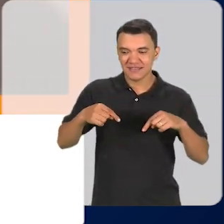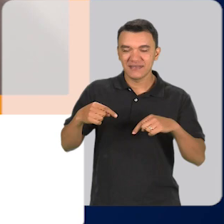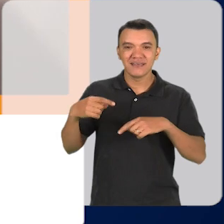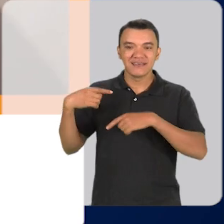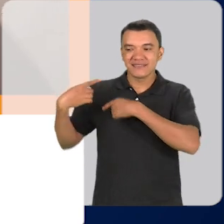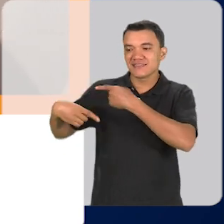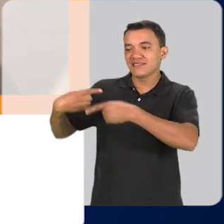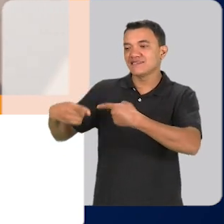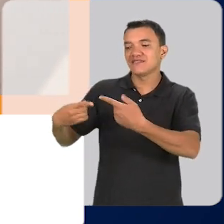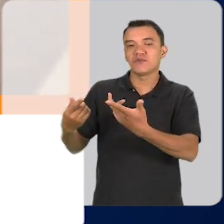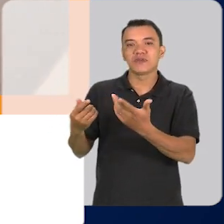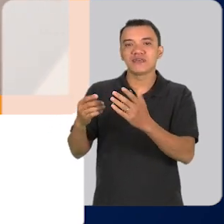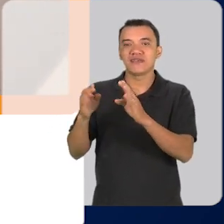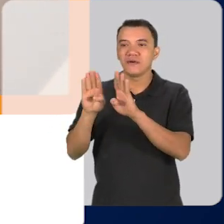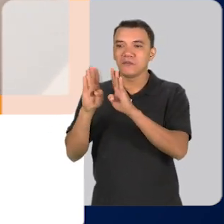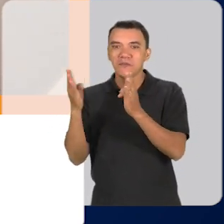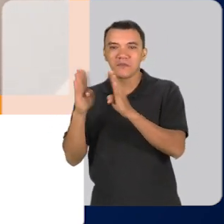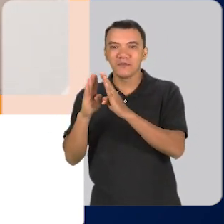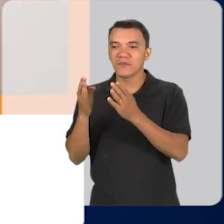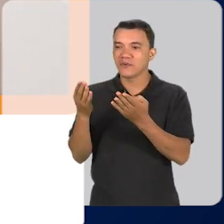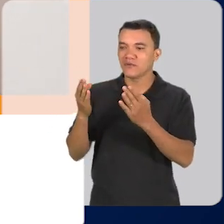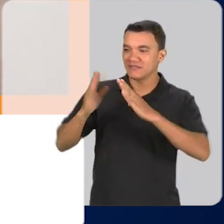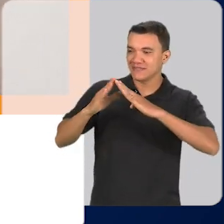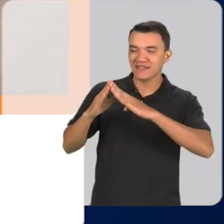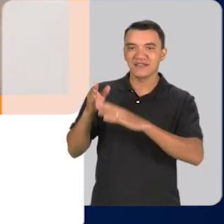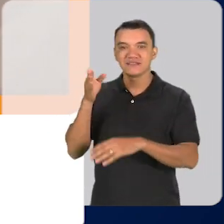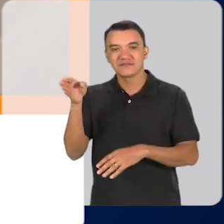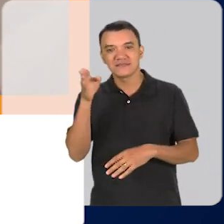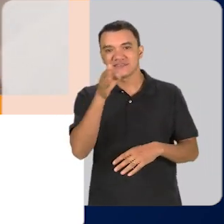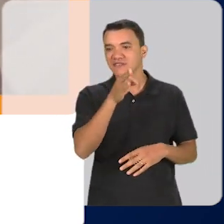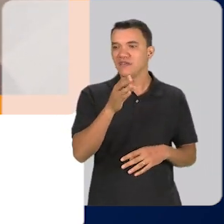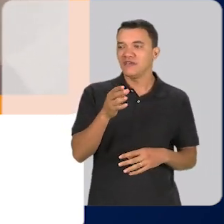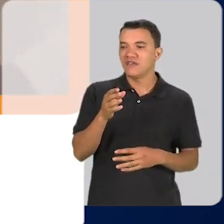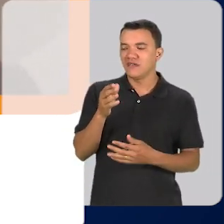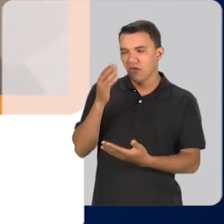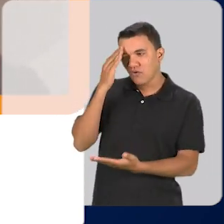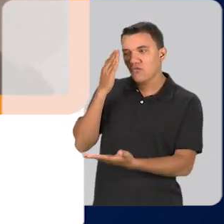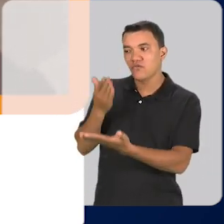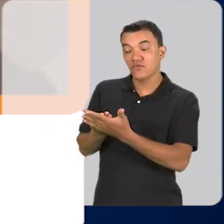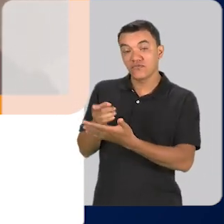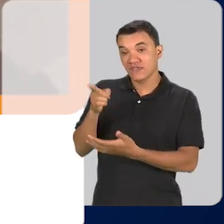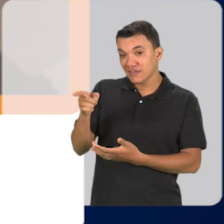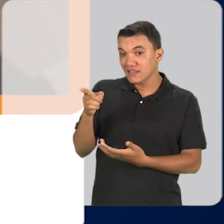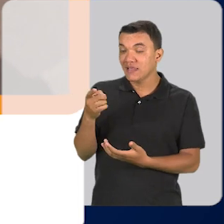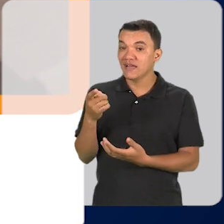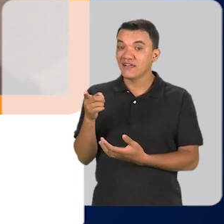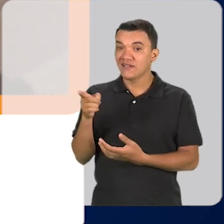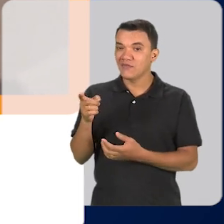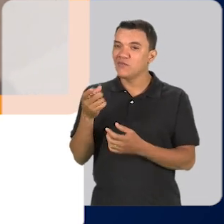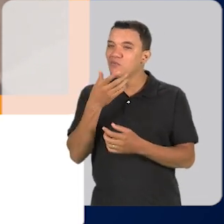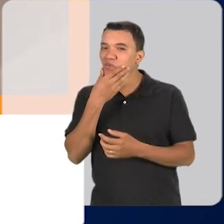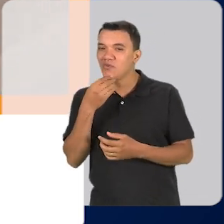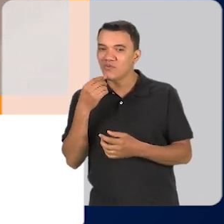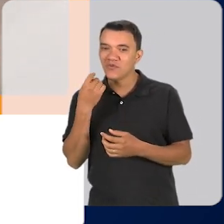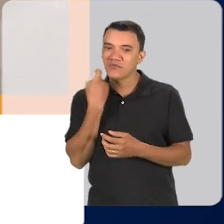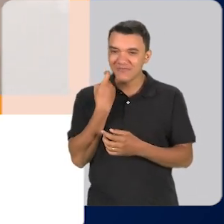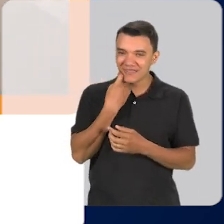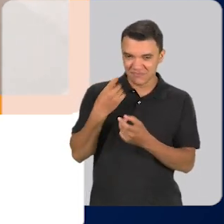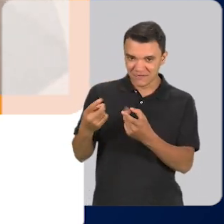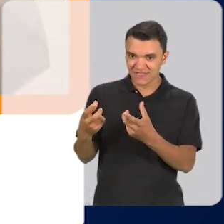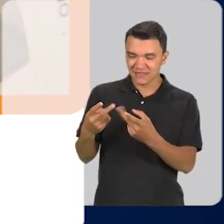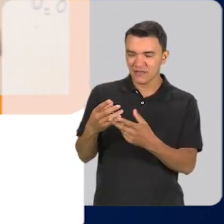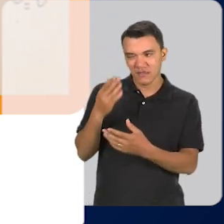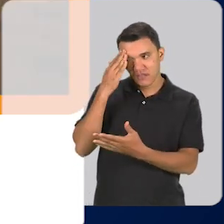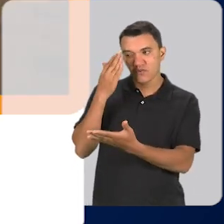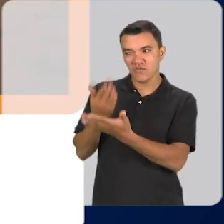da confiança com o peixeiro. A gente sabia que aquele produto tinha procedência. Era muito mais do que uma relação de